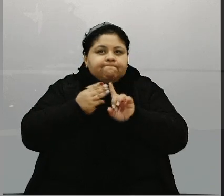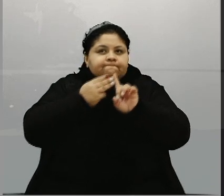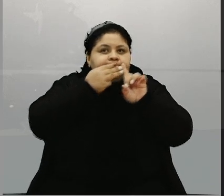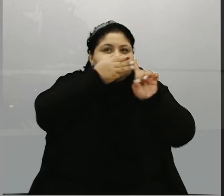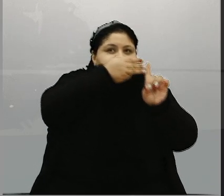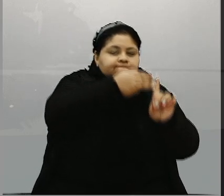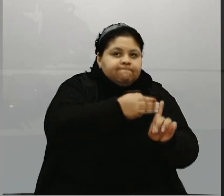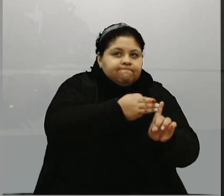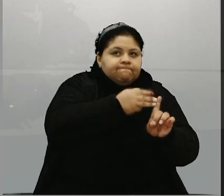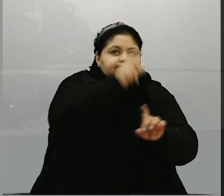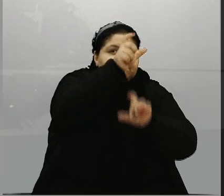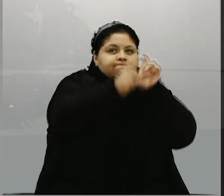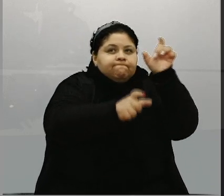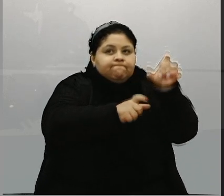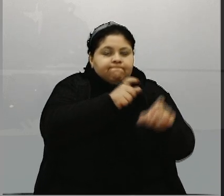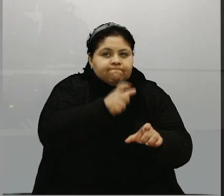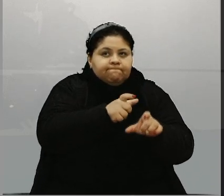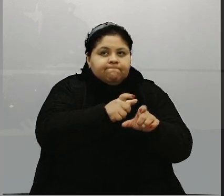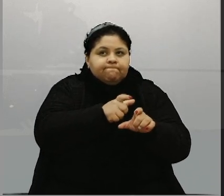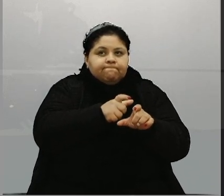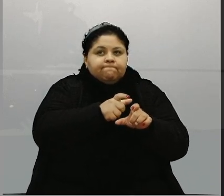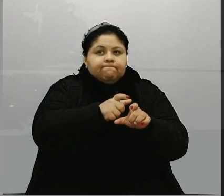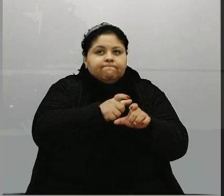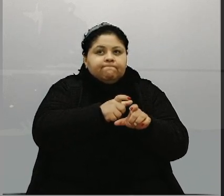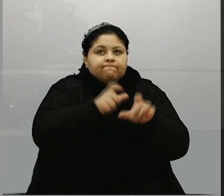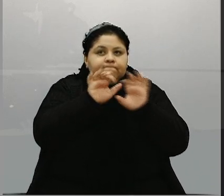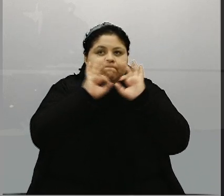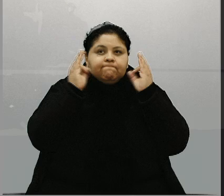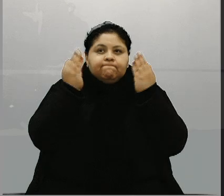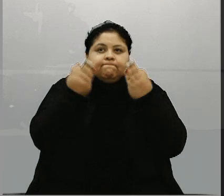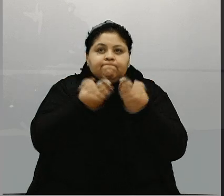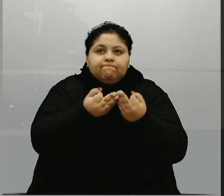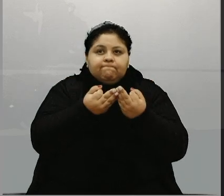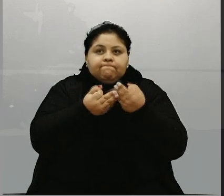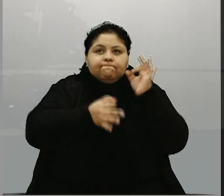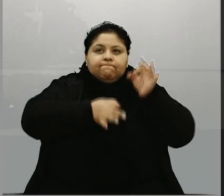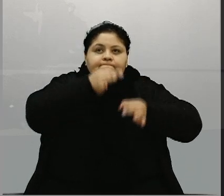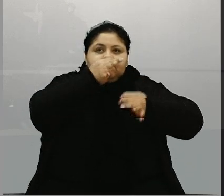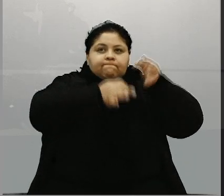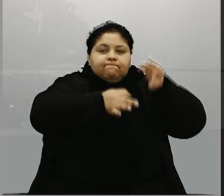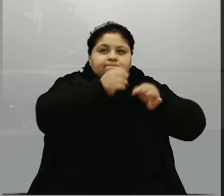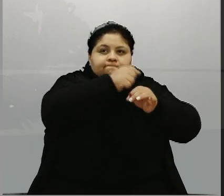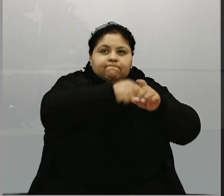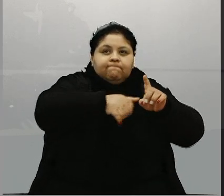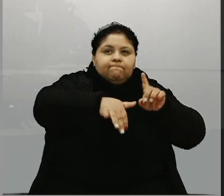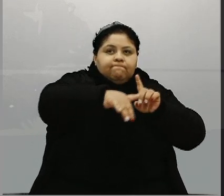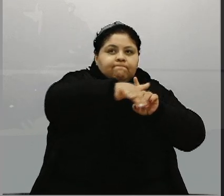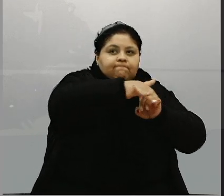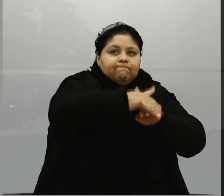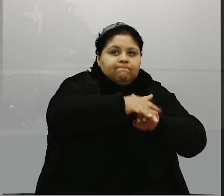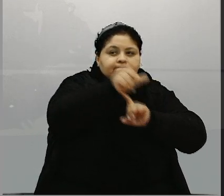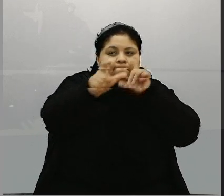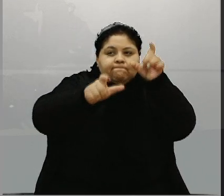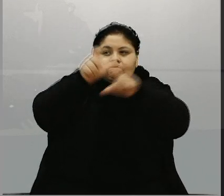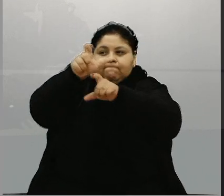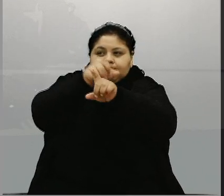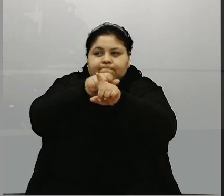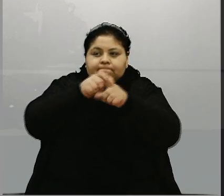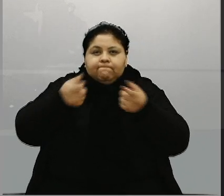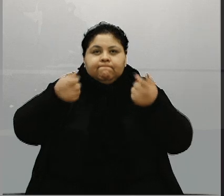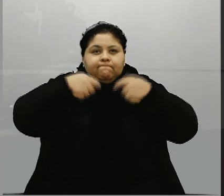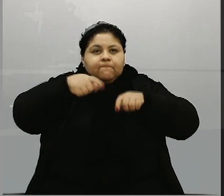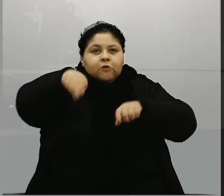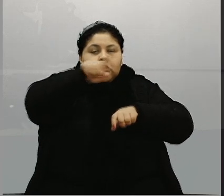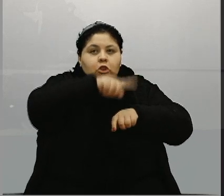agente efetivo que promove o indivíduo, família, buscando levar justiça social aonde ela é necessária.